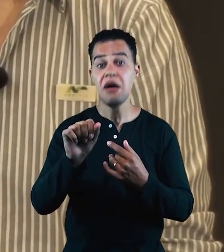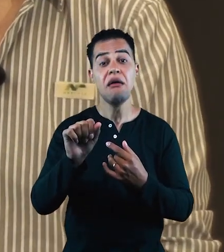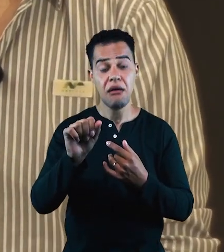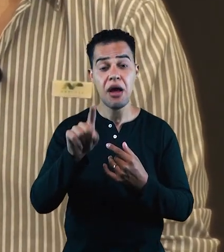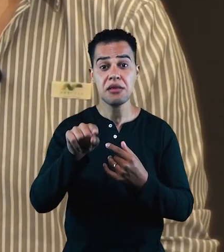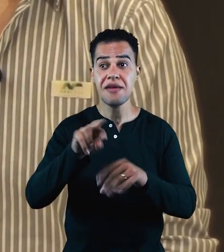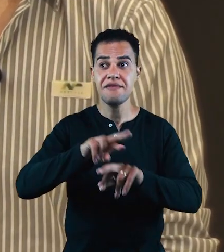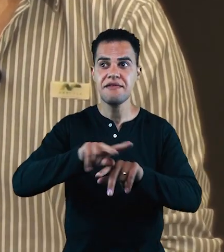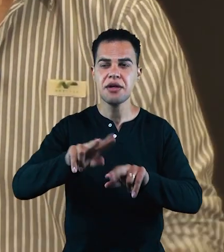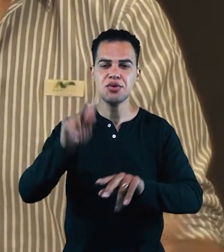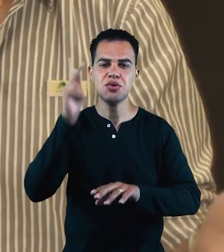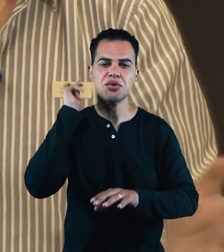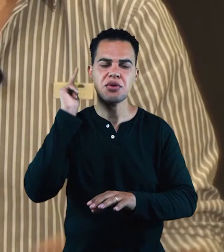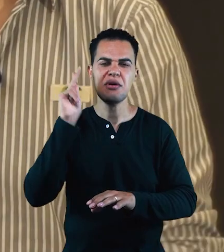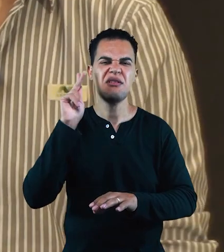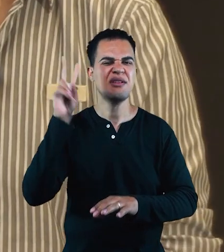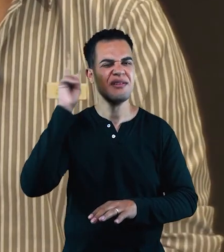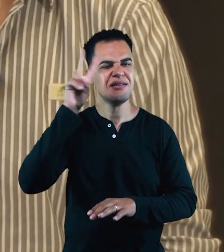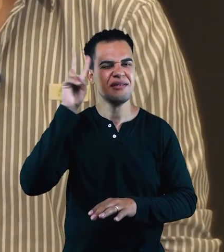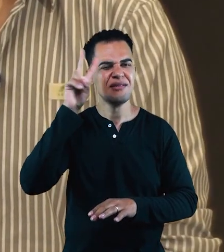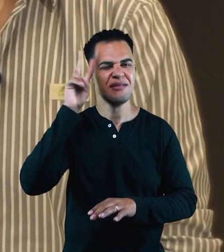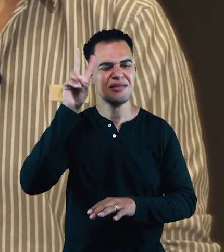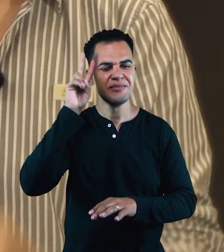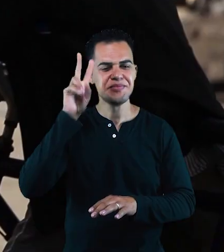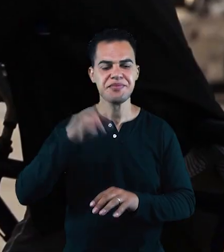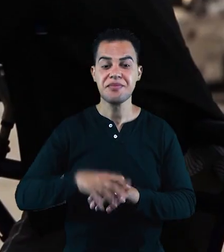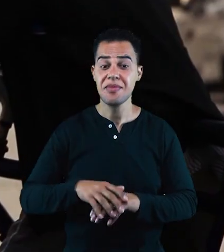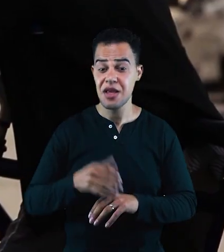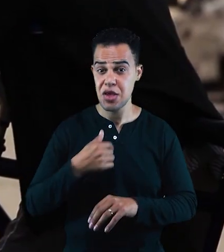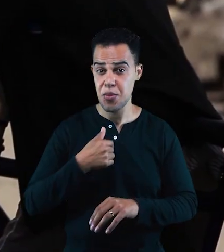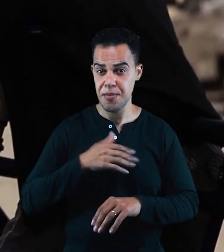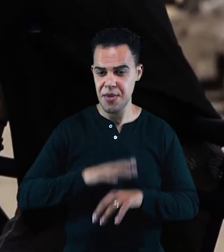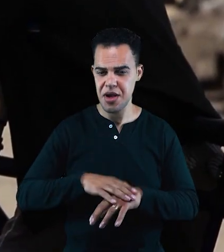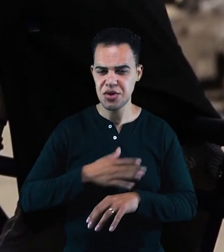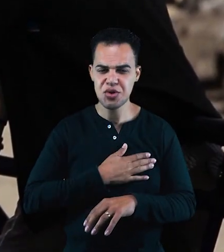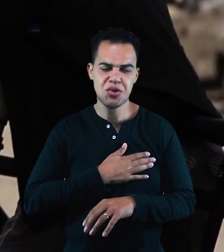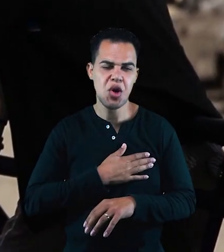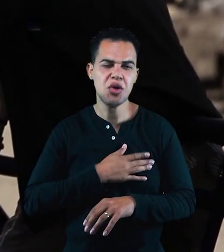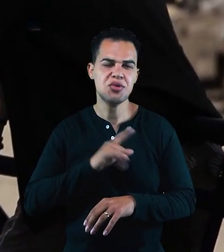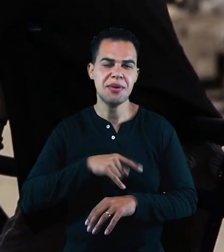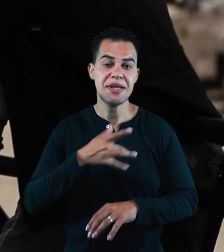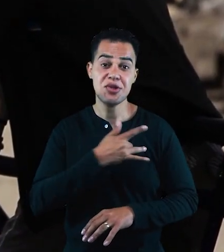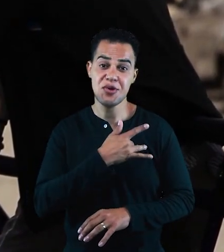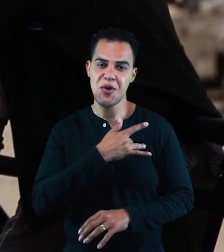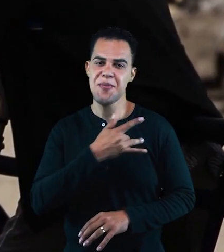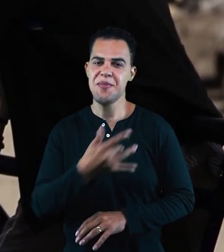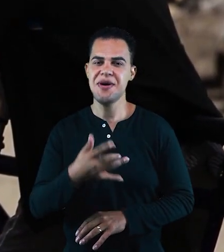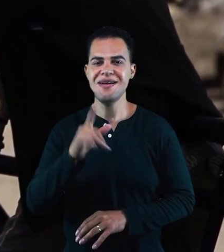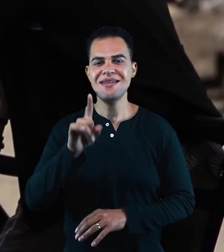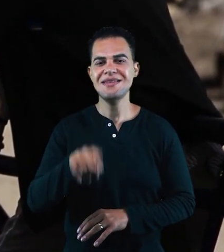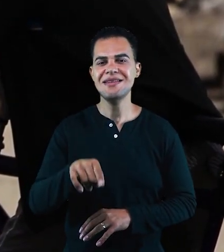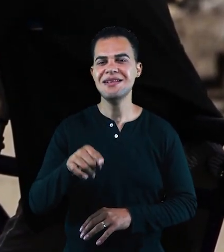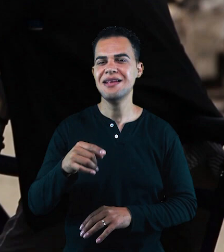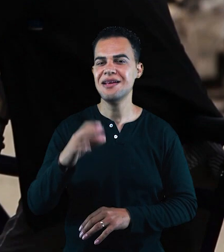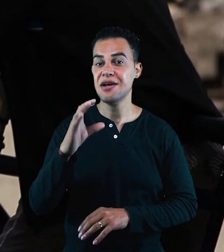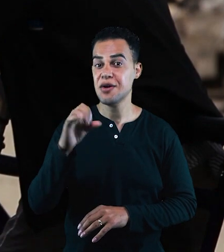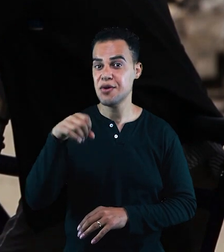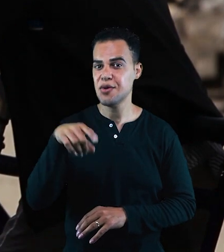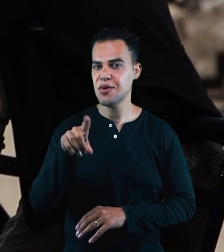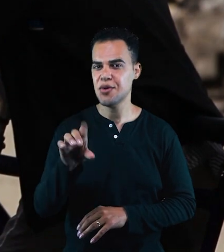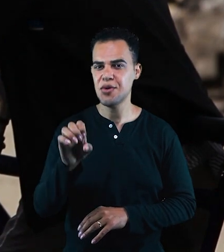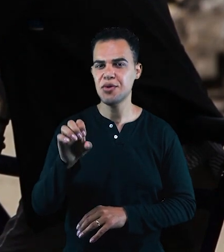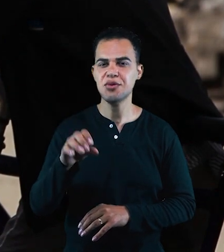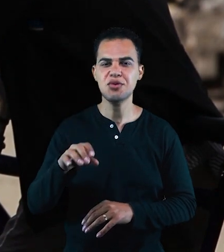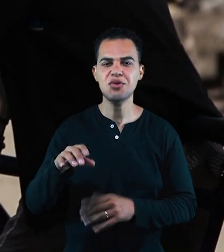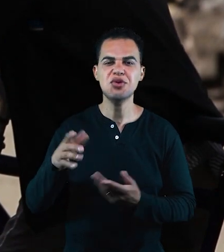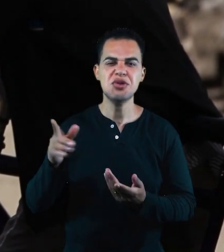dele. Mesaque Galberto. Lendas, né, que ele era, e a que eu mais gosto é a mais romântica, que ele era o conde de